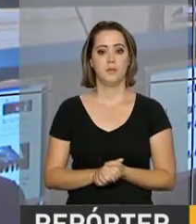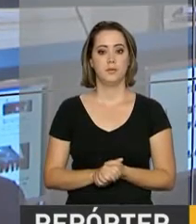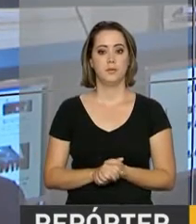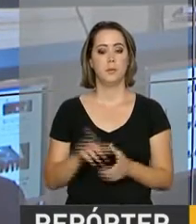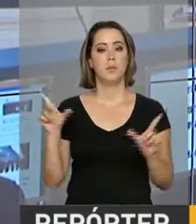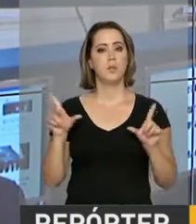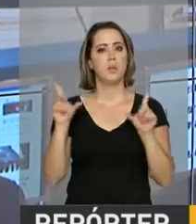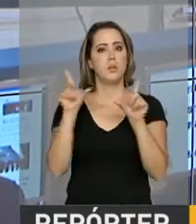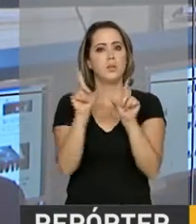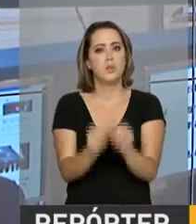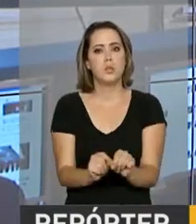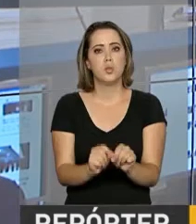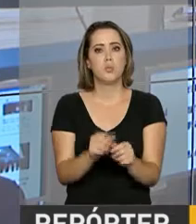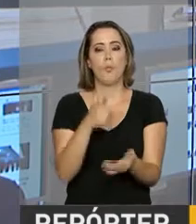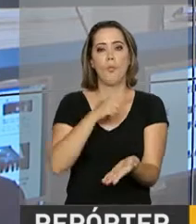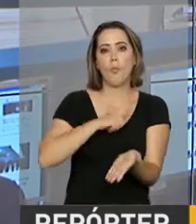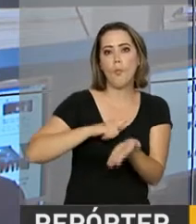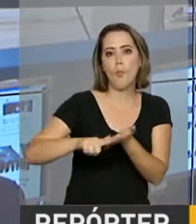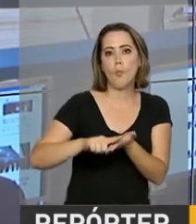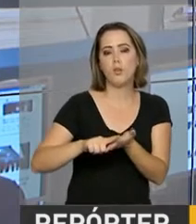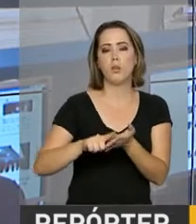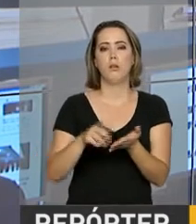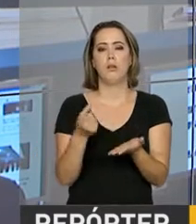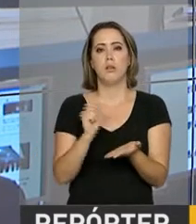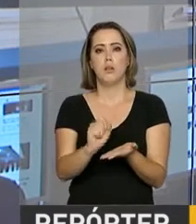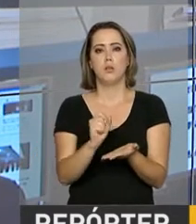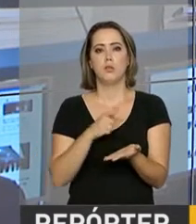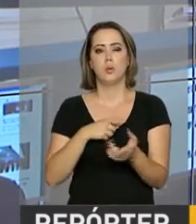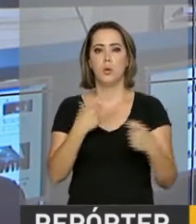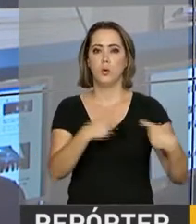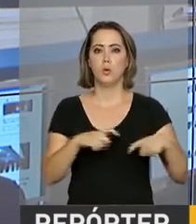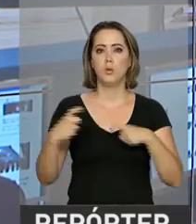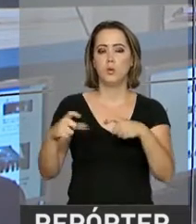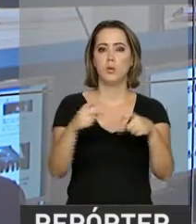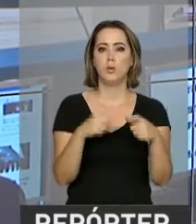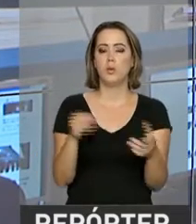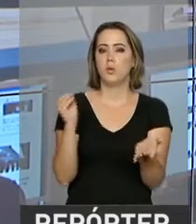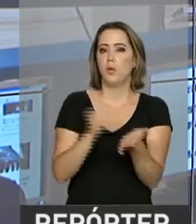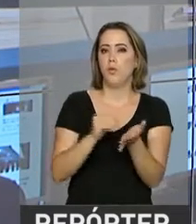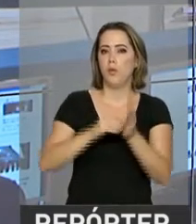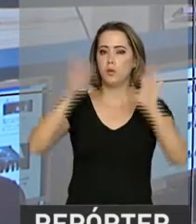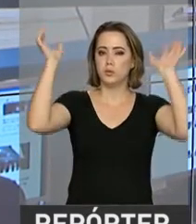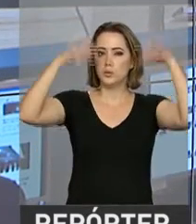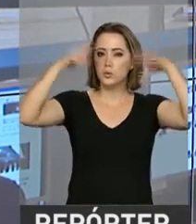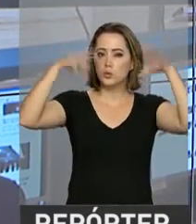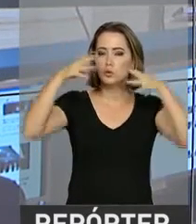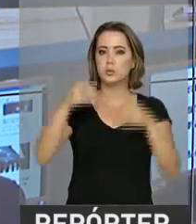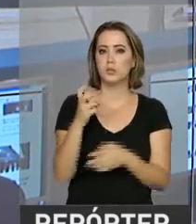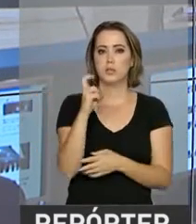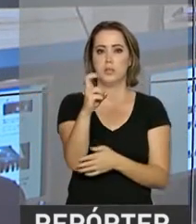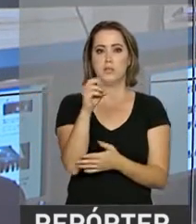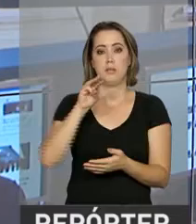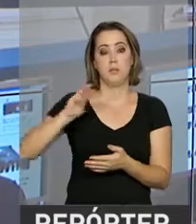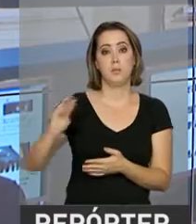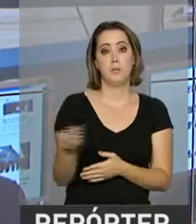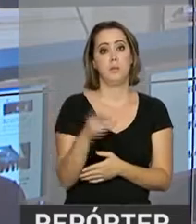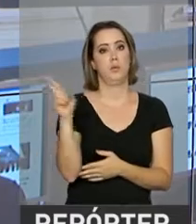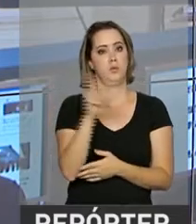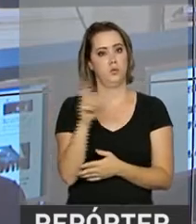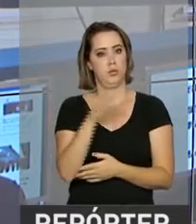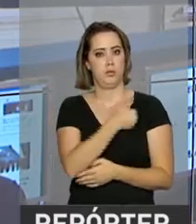amenizar os efeitos da seca e estiagem regiões atingidas pela falta de chuva vão receber cerca de 5 milhões de reais